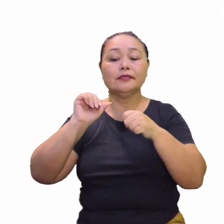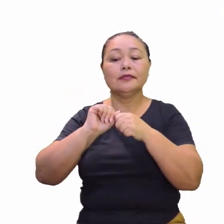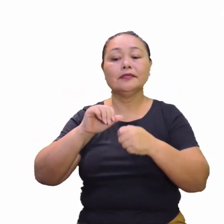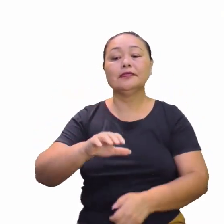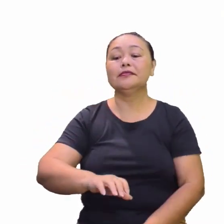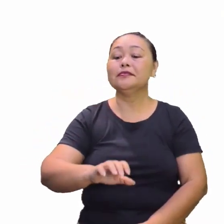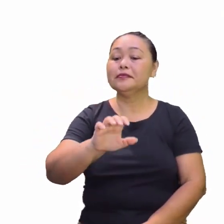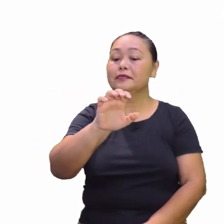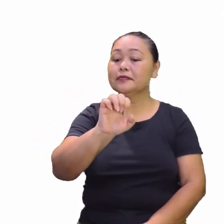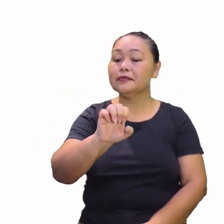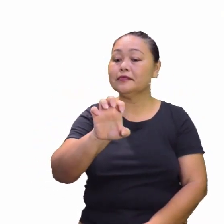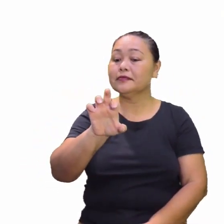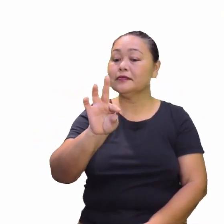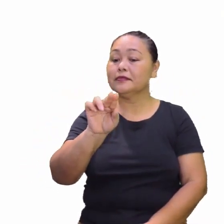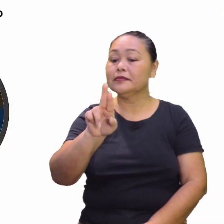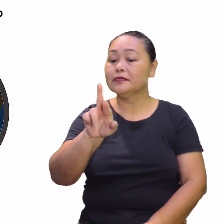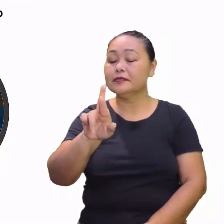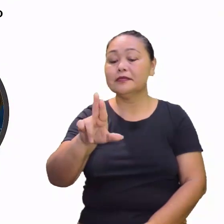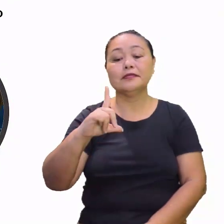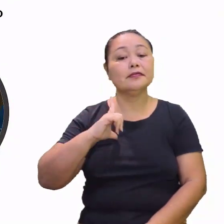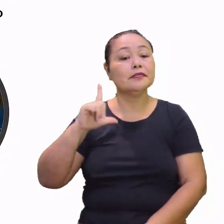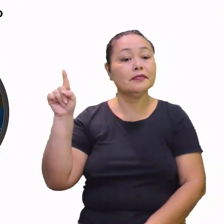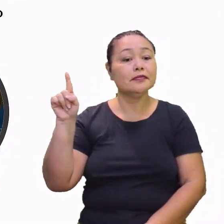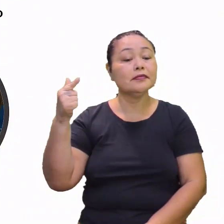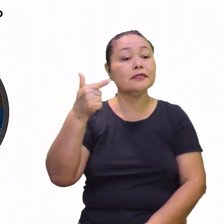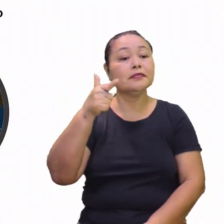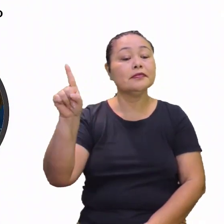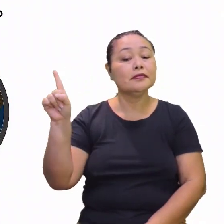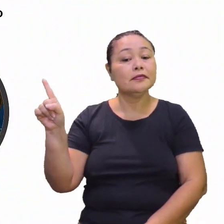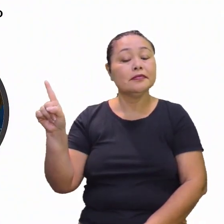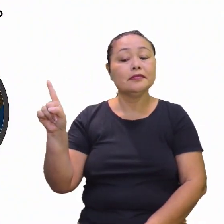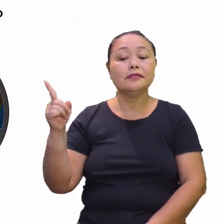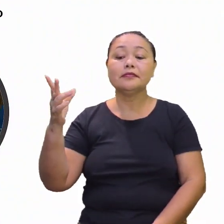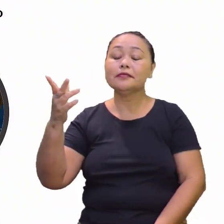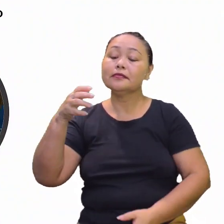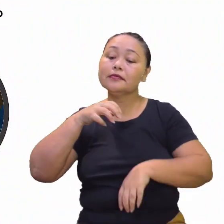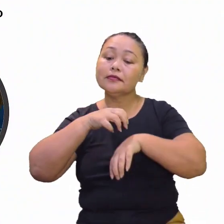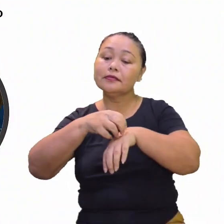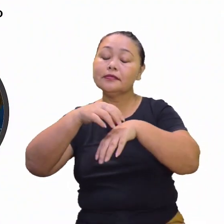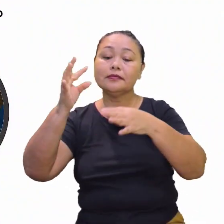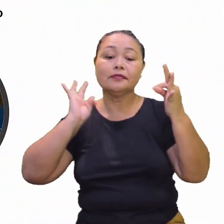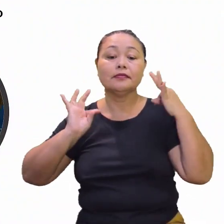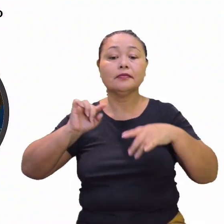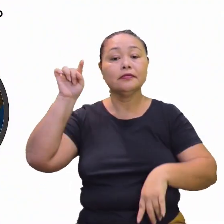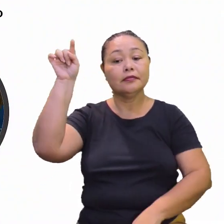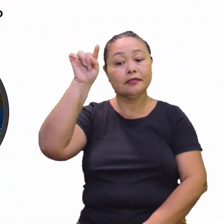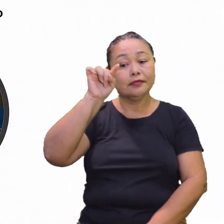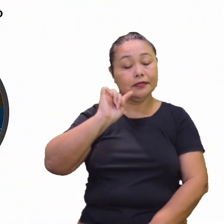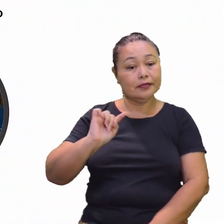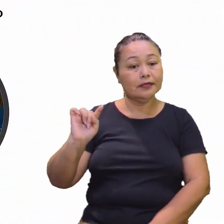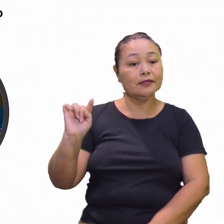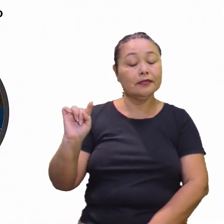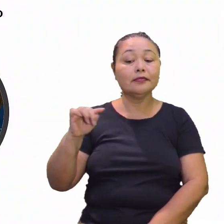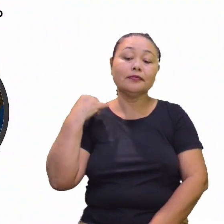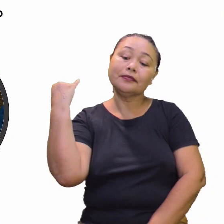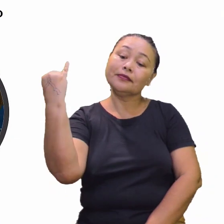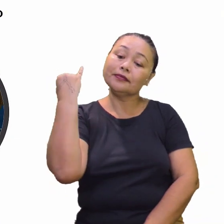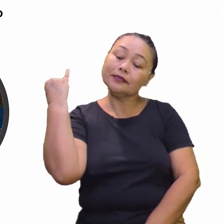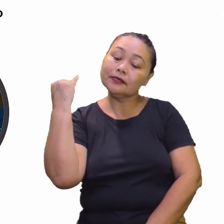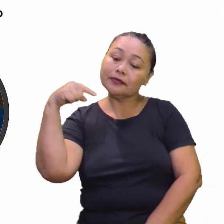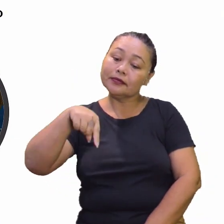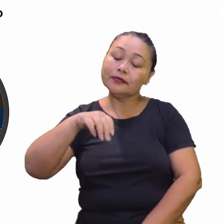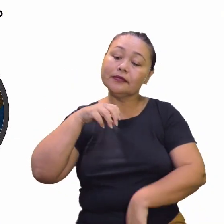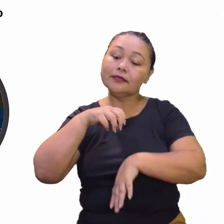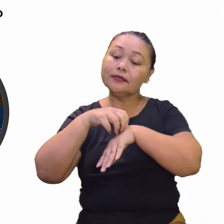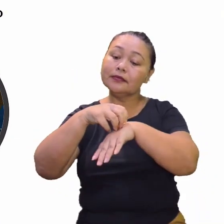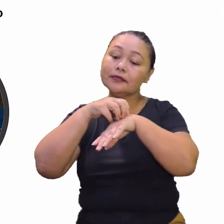a Setur. Muito bem. Aí, nessa outra parte de turismo, nós apresentamos alguns pontos aqui, né,